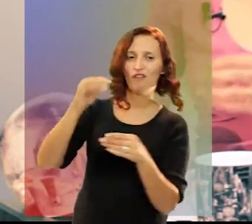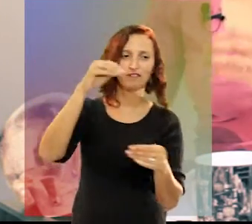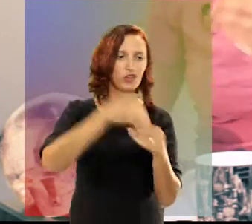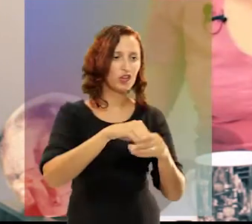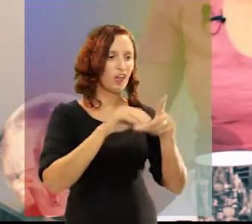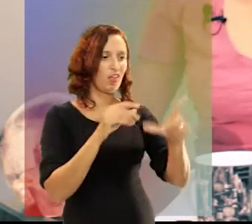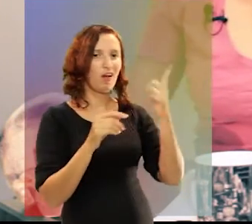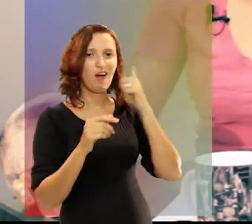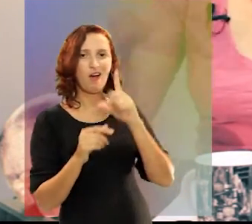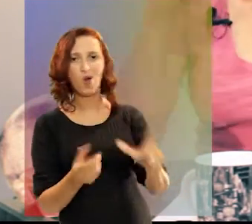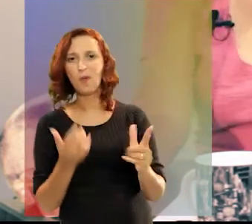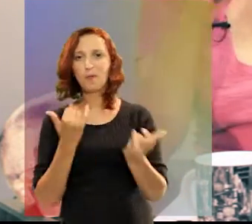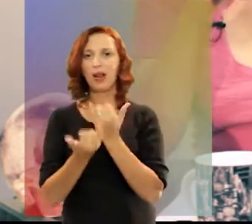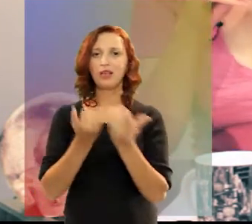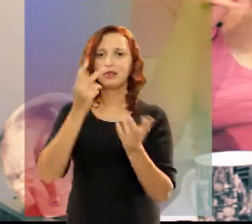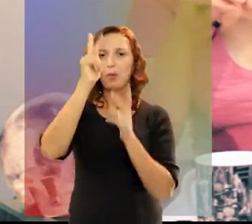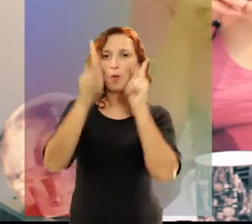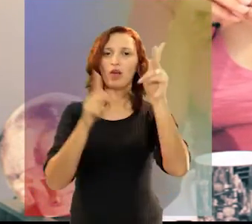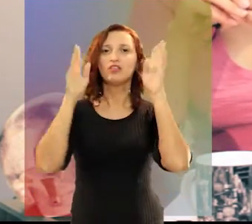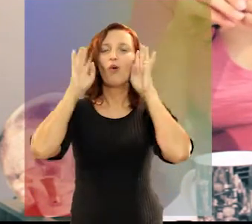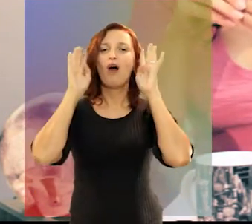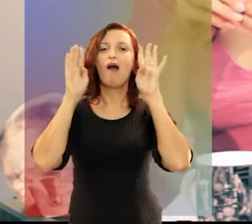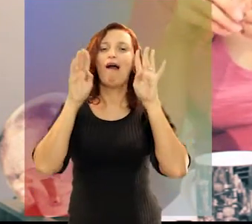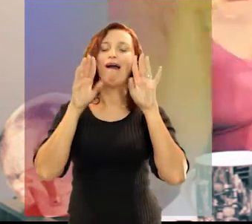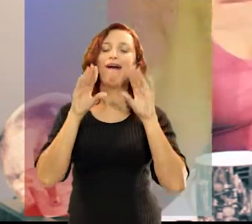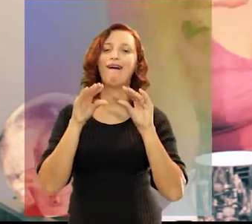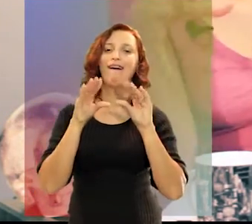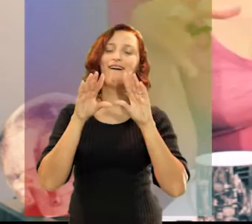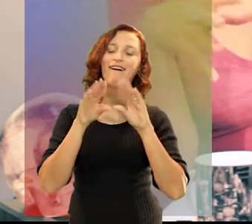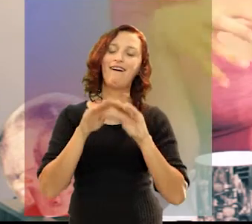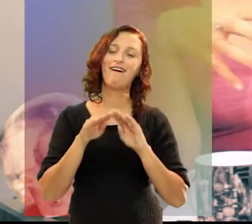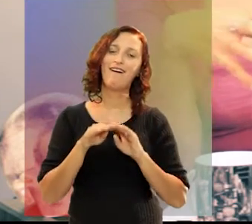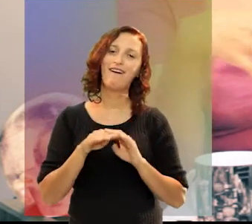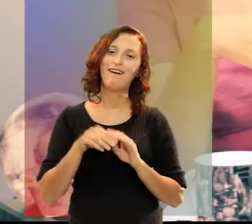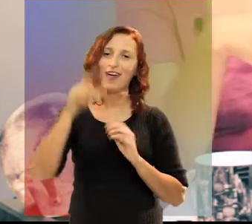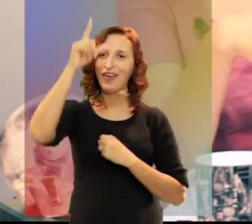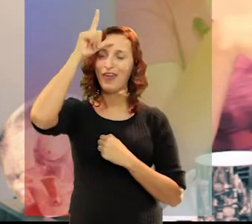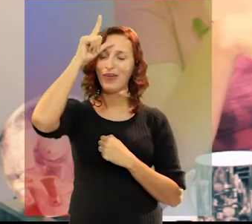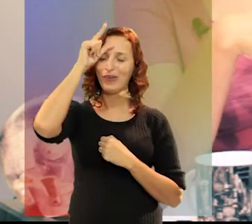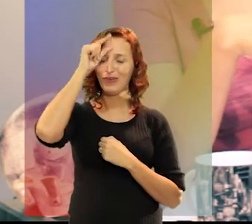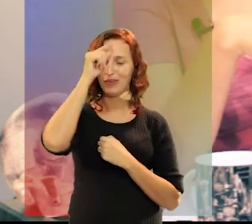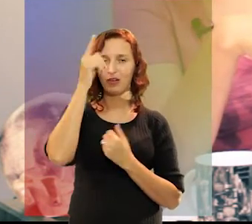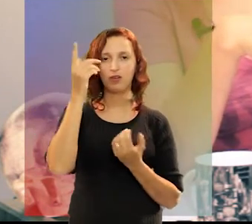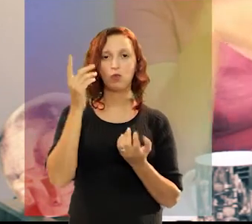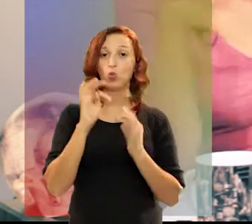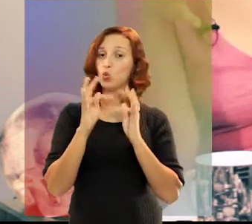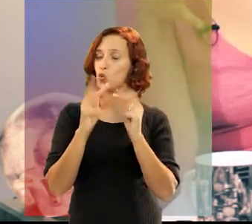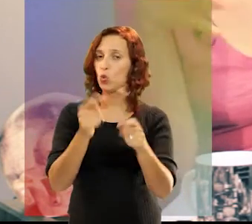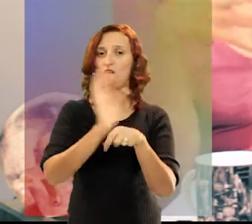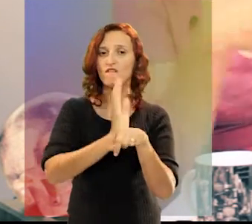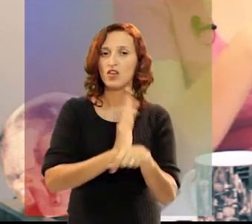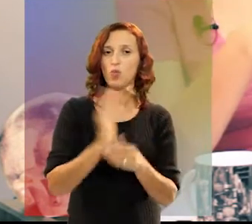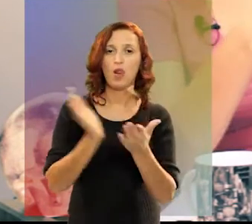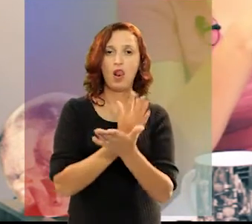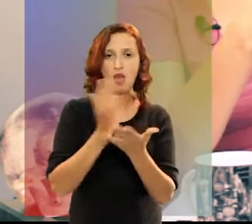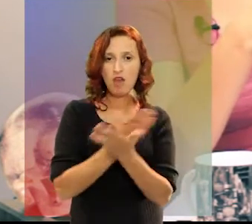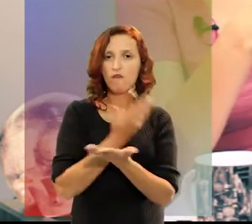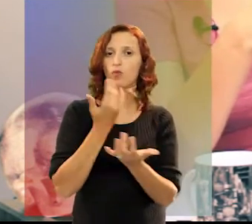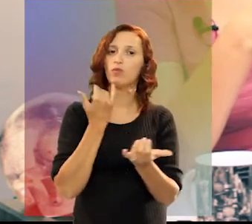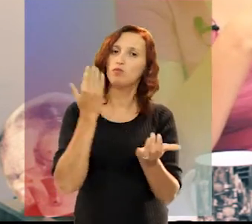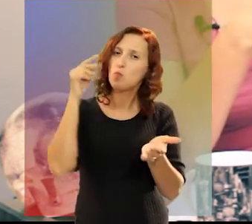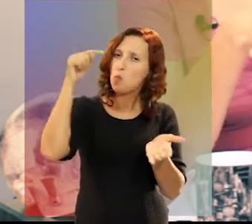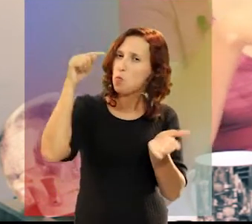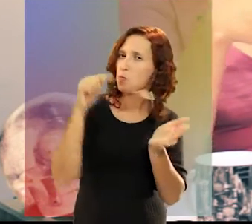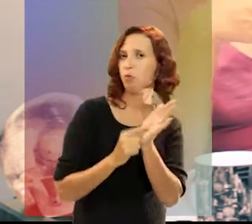lá governando, né? E anestesia a população, né? Que todas essas obras que a gente está usando como referência, elas se casam em algum